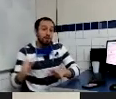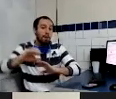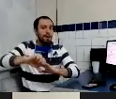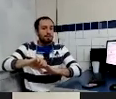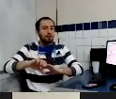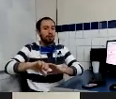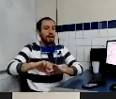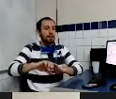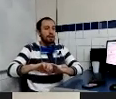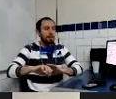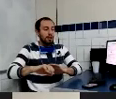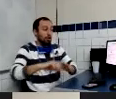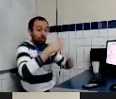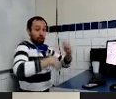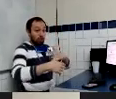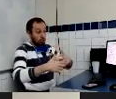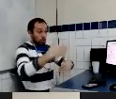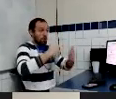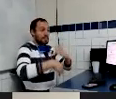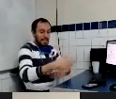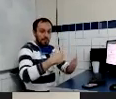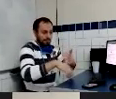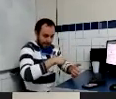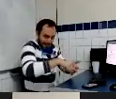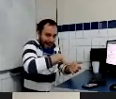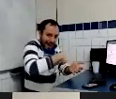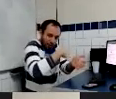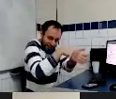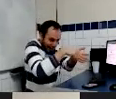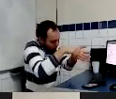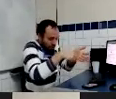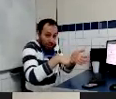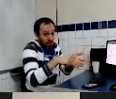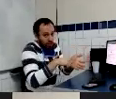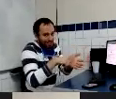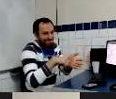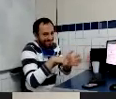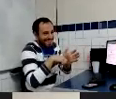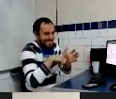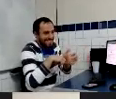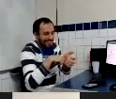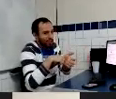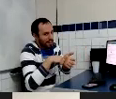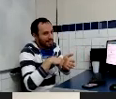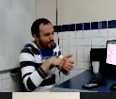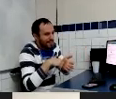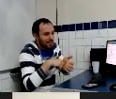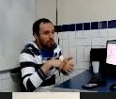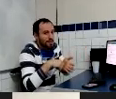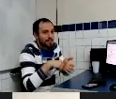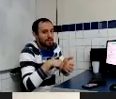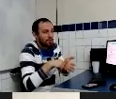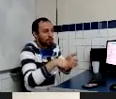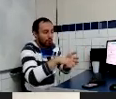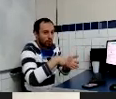Se eu tiver uma péssima colheita, se o escriba tá lá anotado, bonitinho. Ó, esse ano a colheita não vai ser